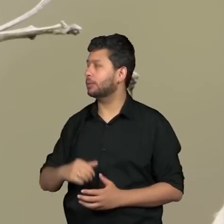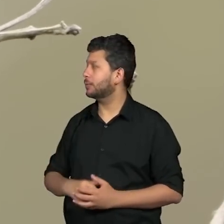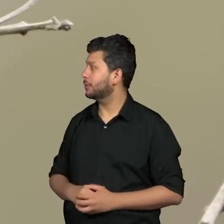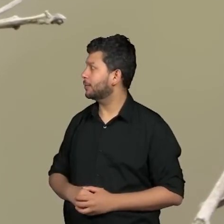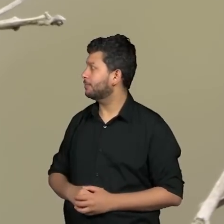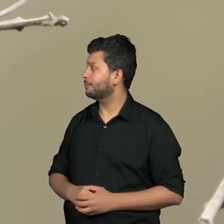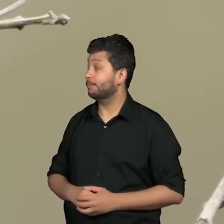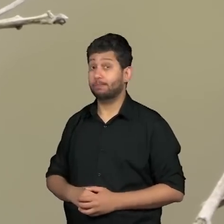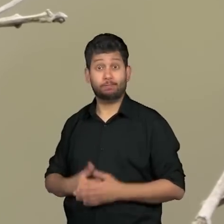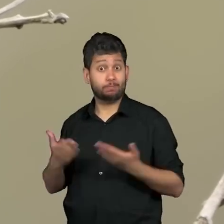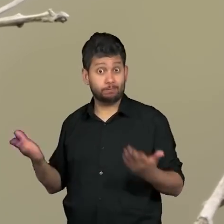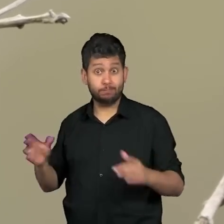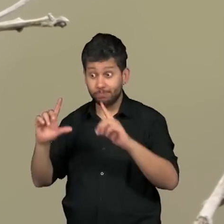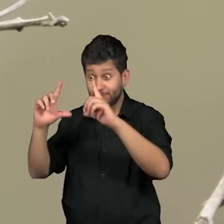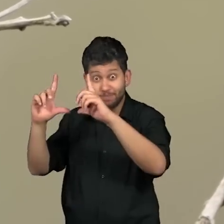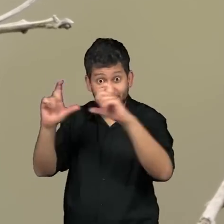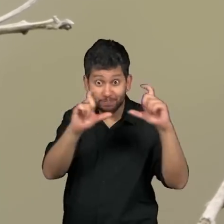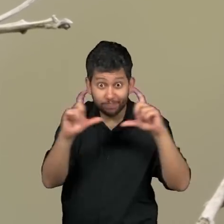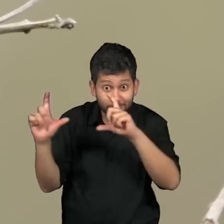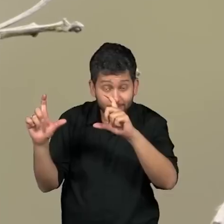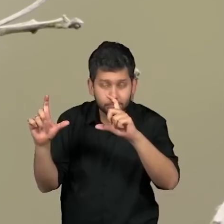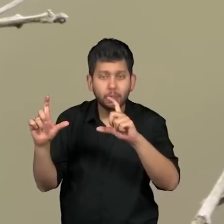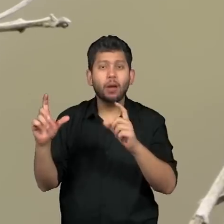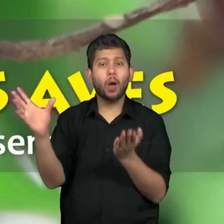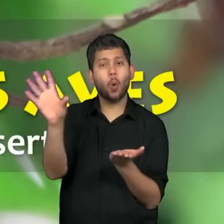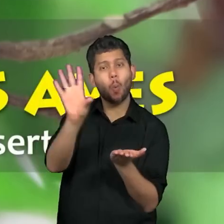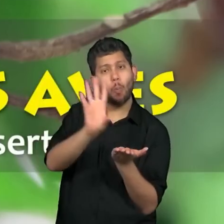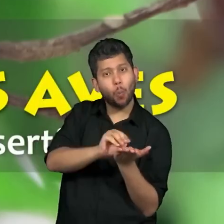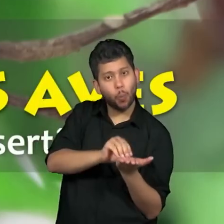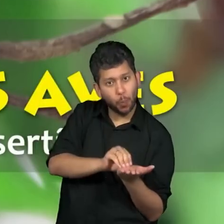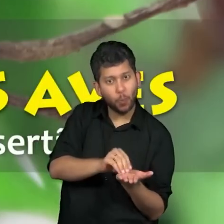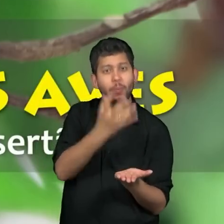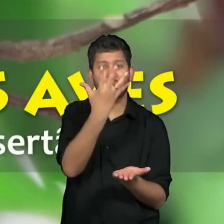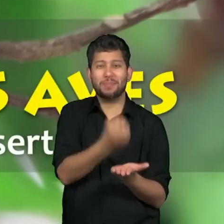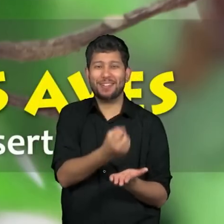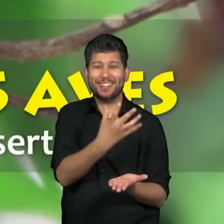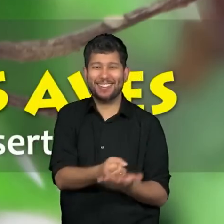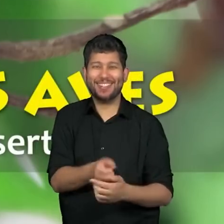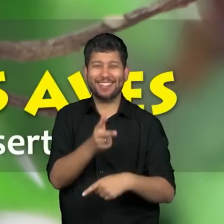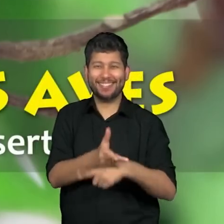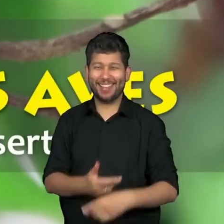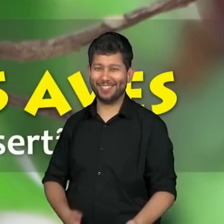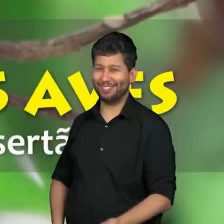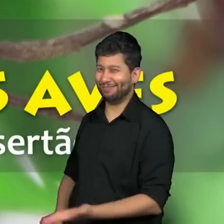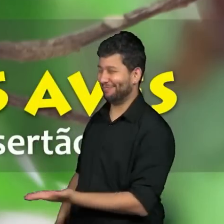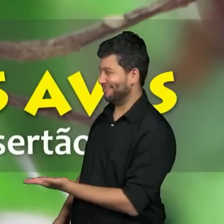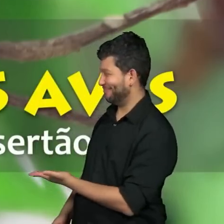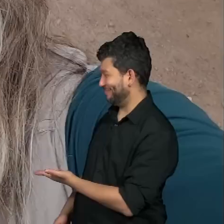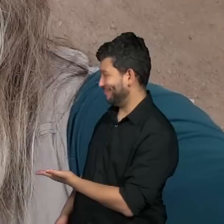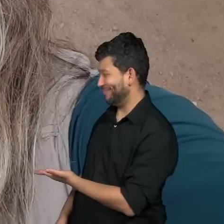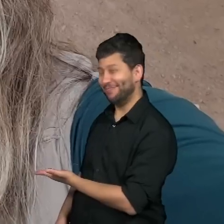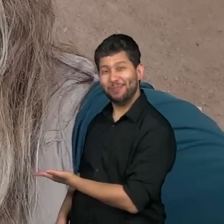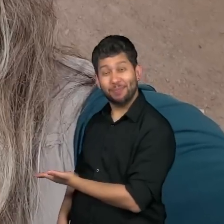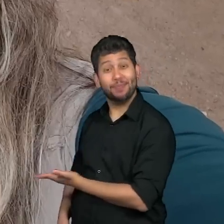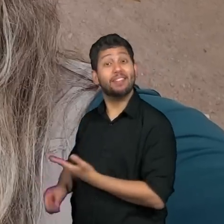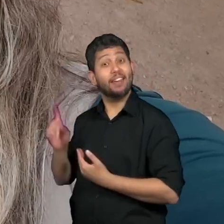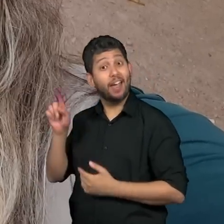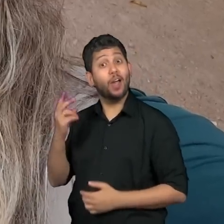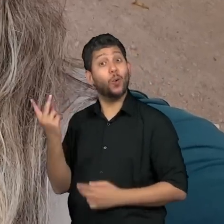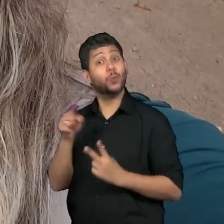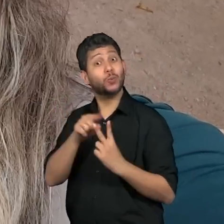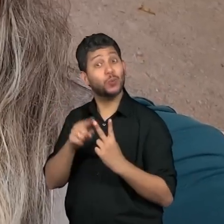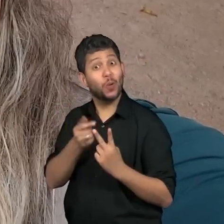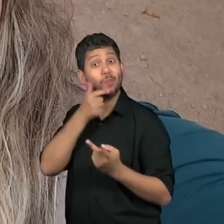Os registros feitos foram organizados numa websérie, Brasil das Aves, sonho antigo